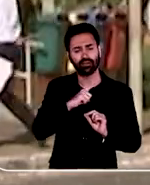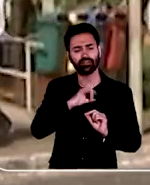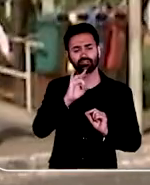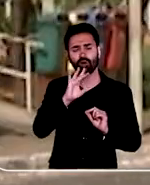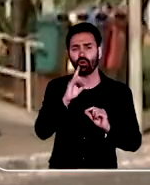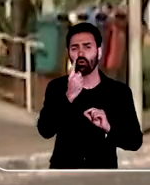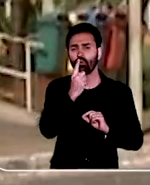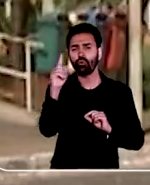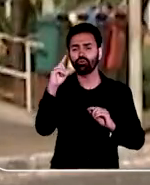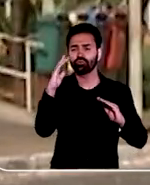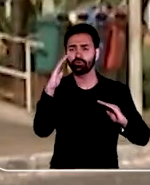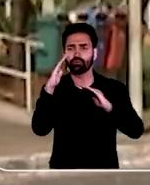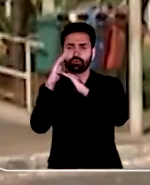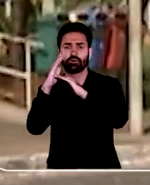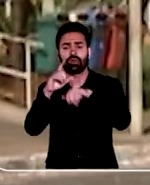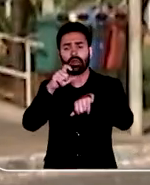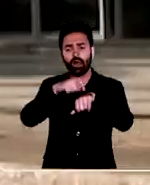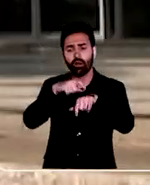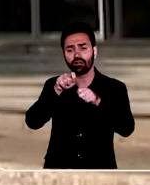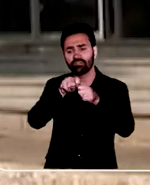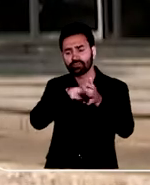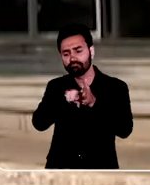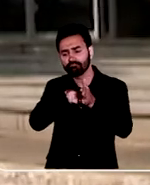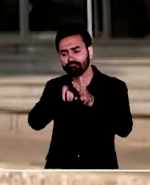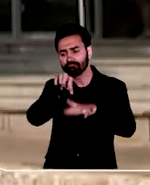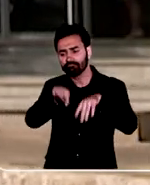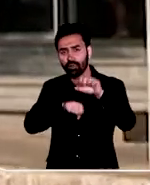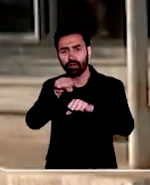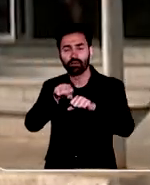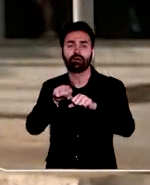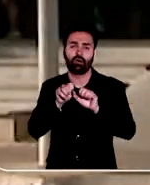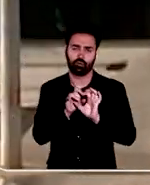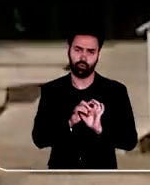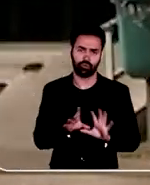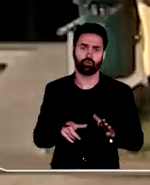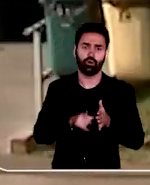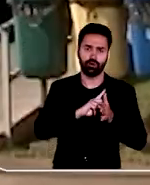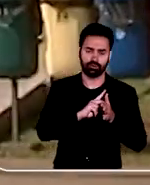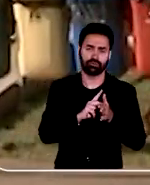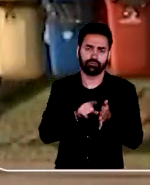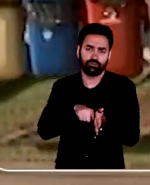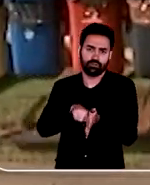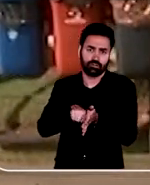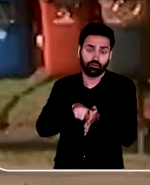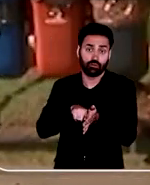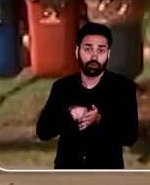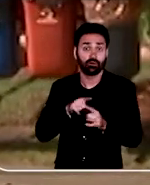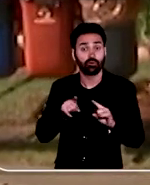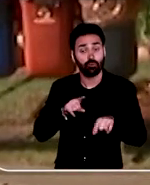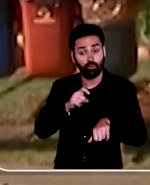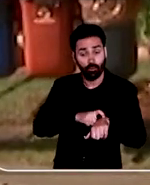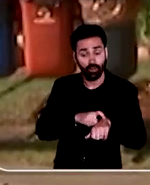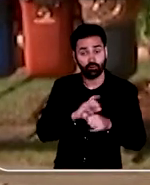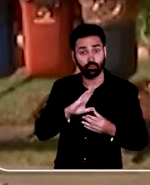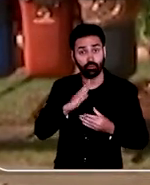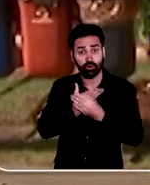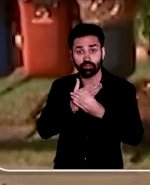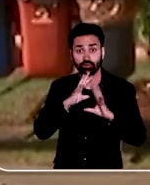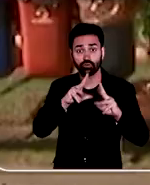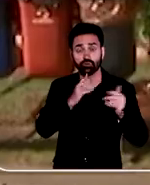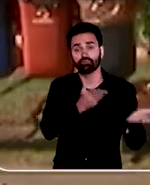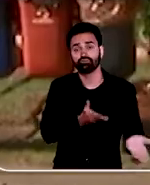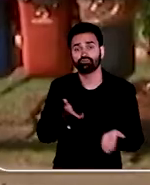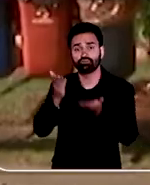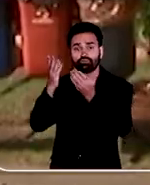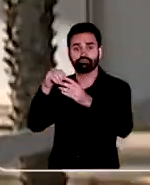foro privilegiado surgiu apenas na última medida de busca e apreensão autorizada nas investigações momento